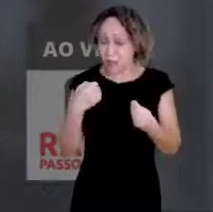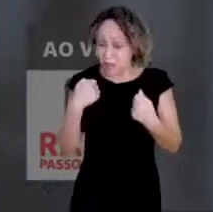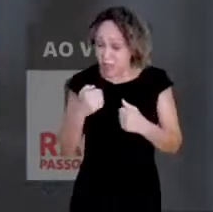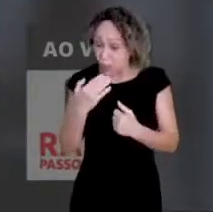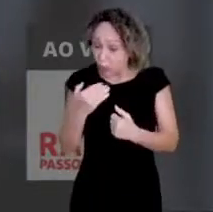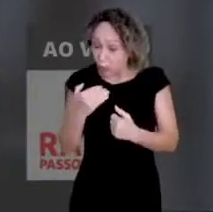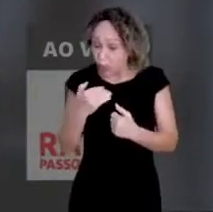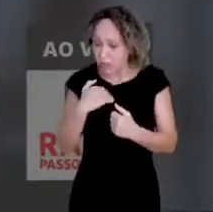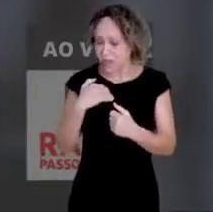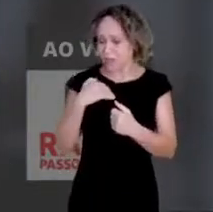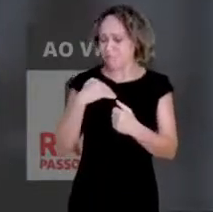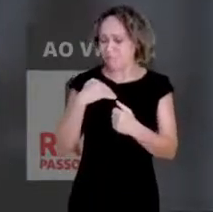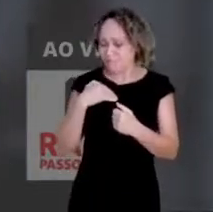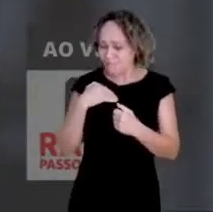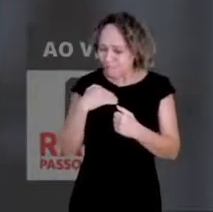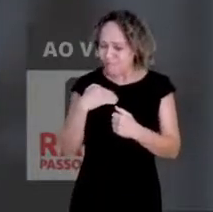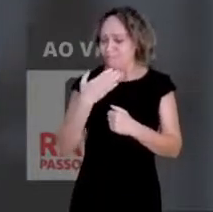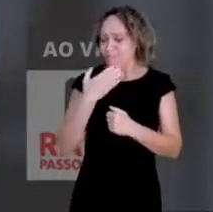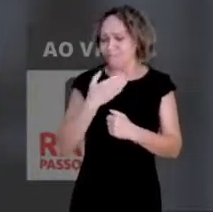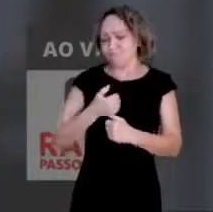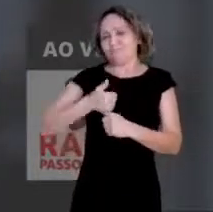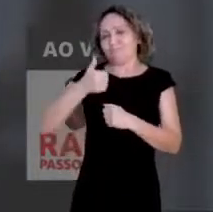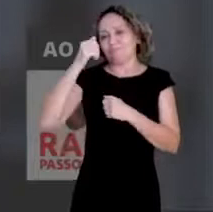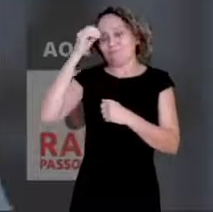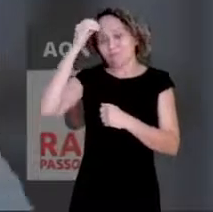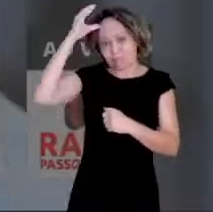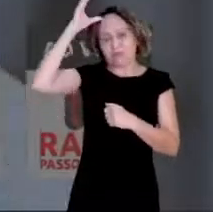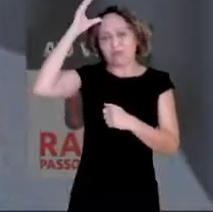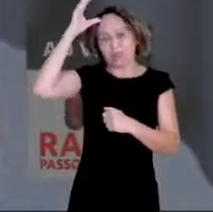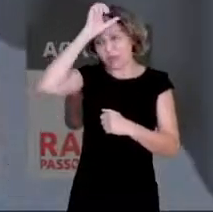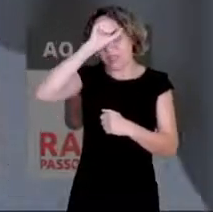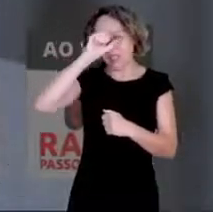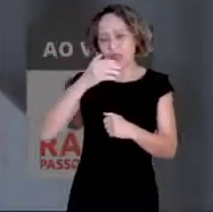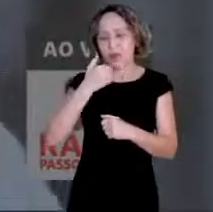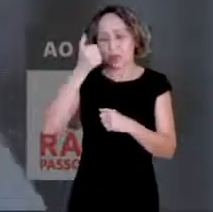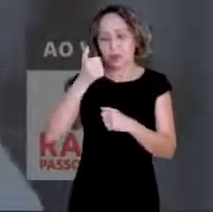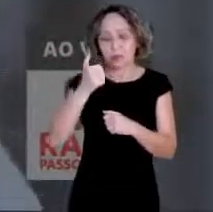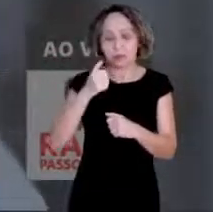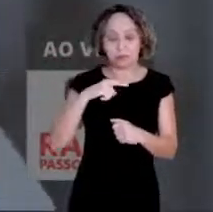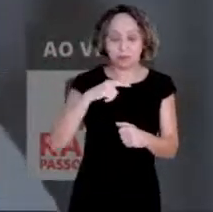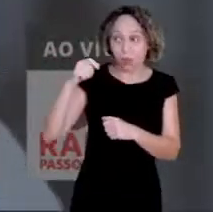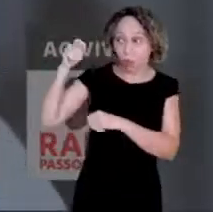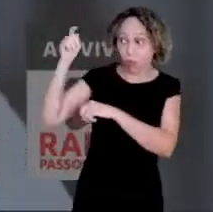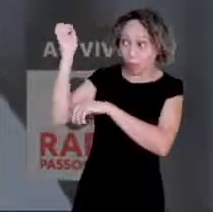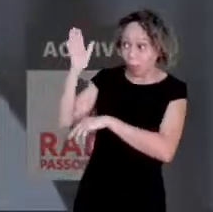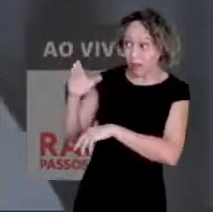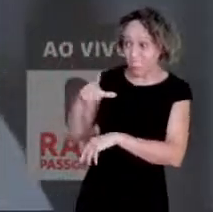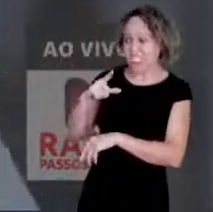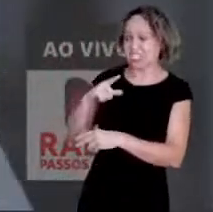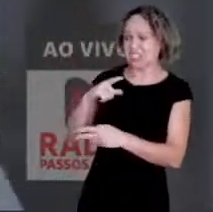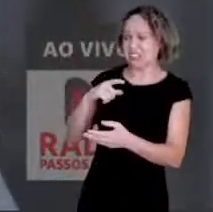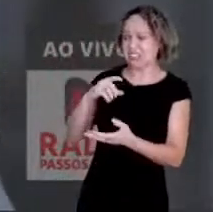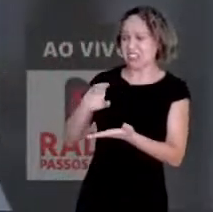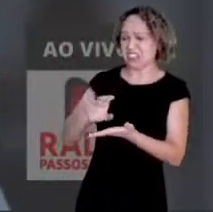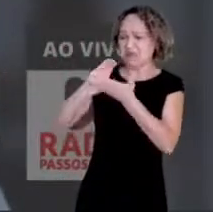saiu da 12ª economia para a 6ª economia do mundo. Esse país pode, ele